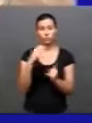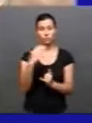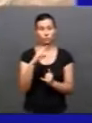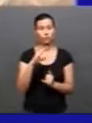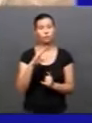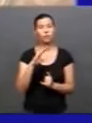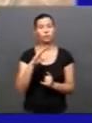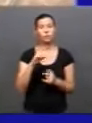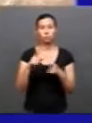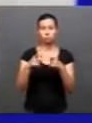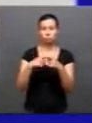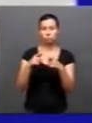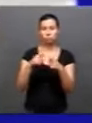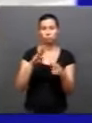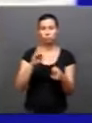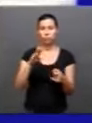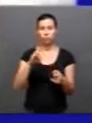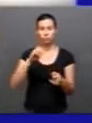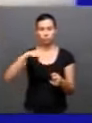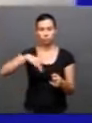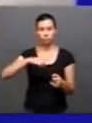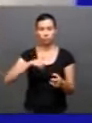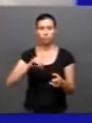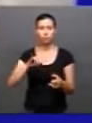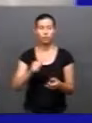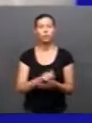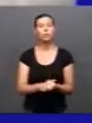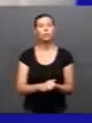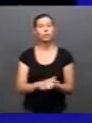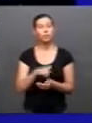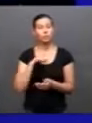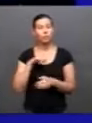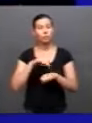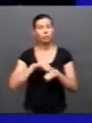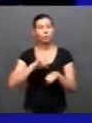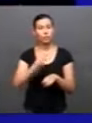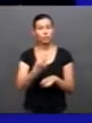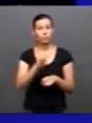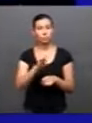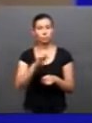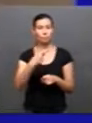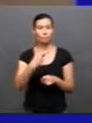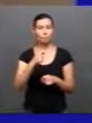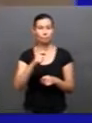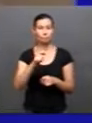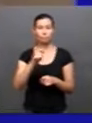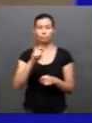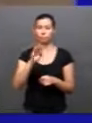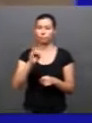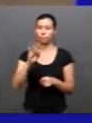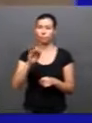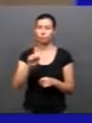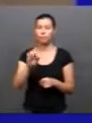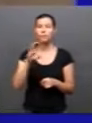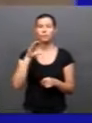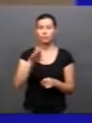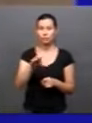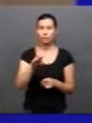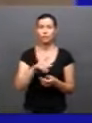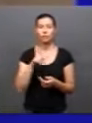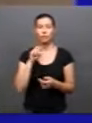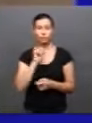que busca tratar a hepatite C por meio de compostos do veneno de cascavel. Os testes realizados